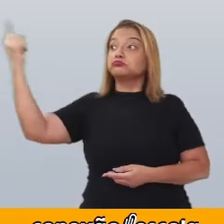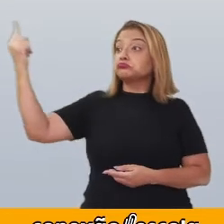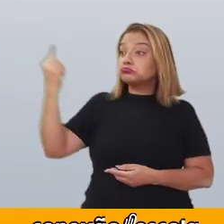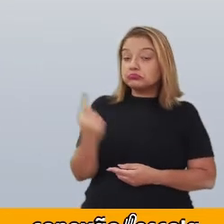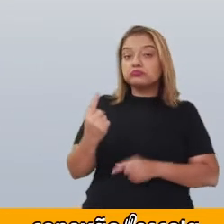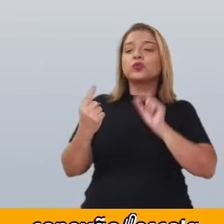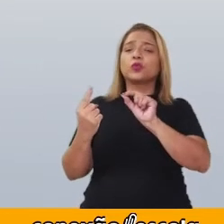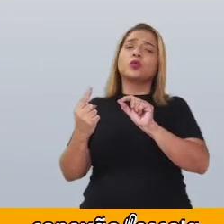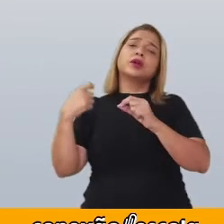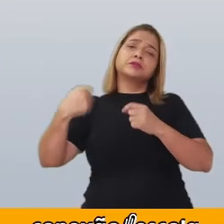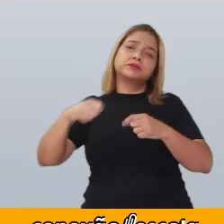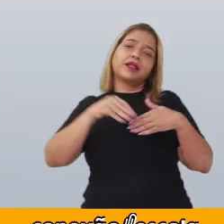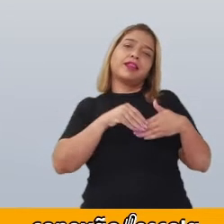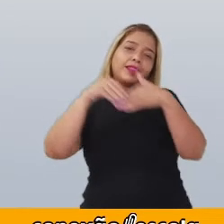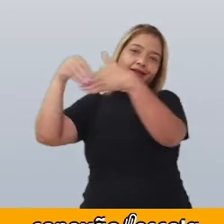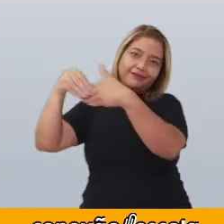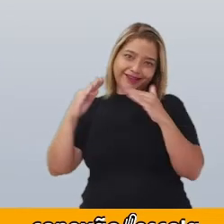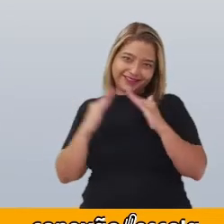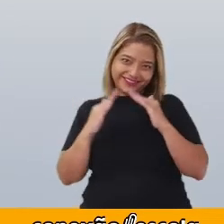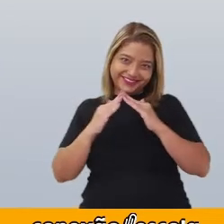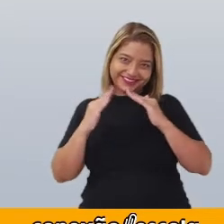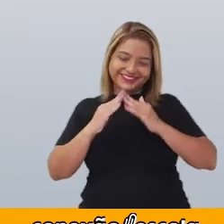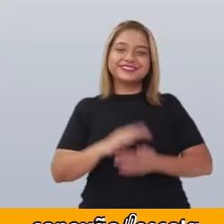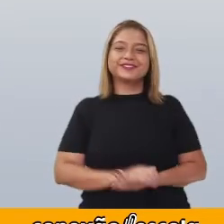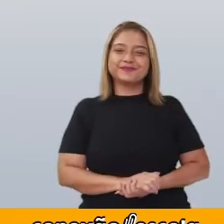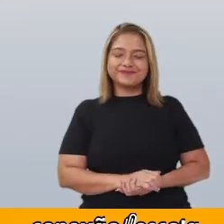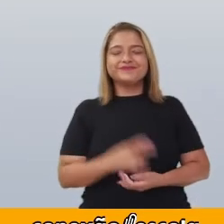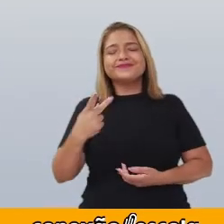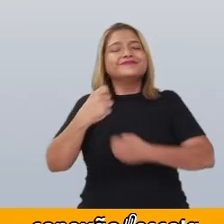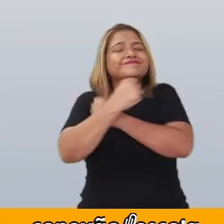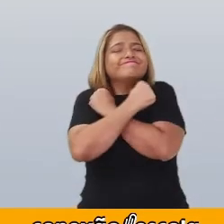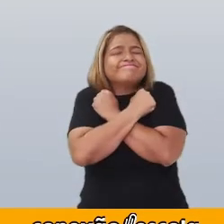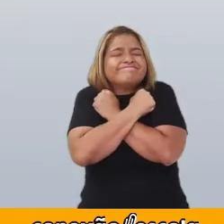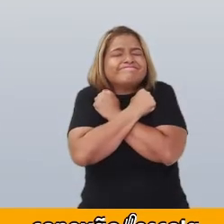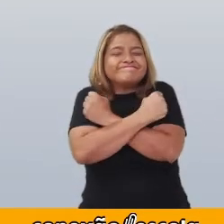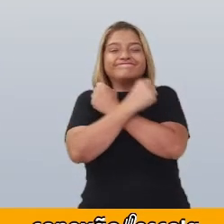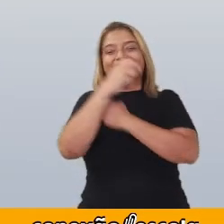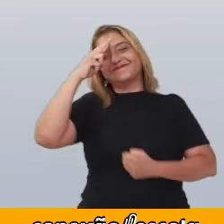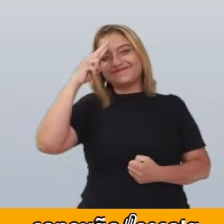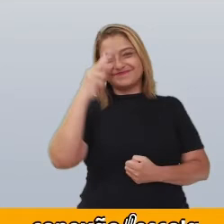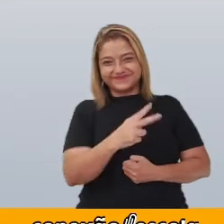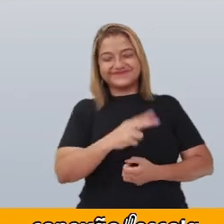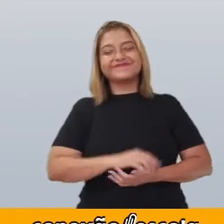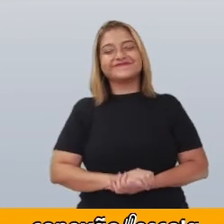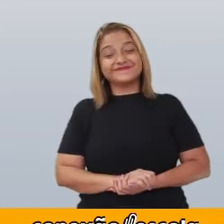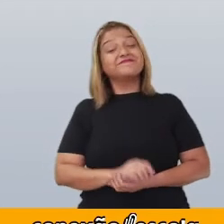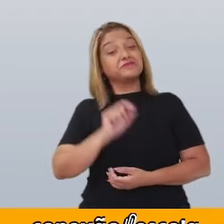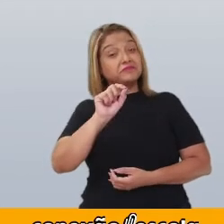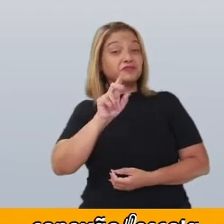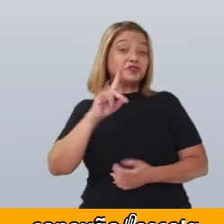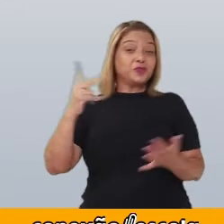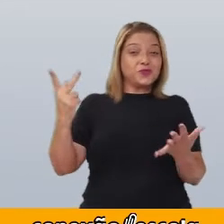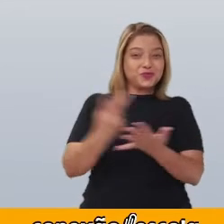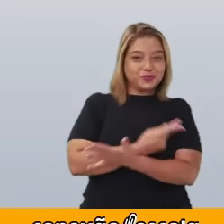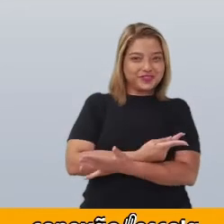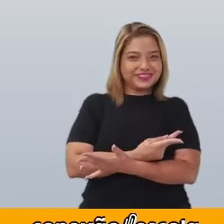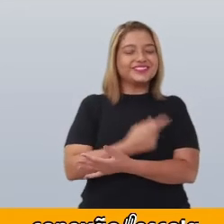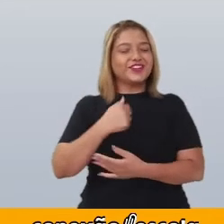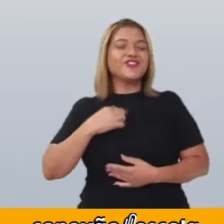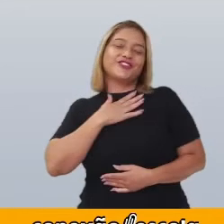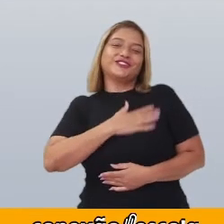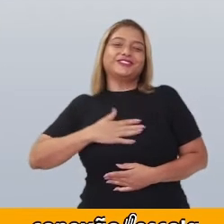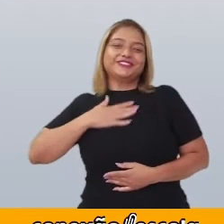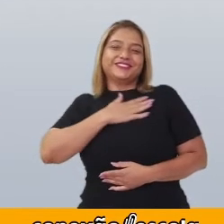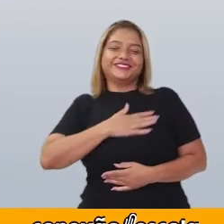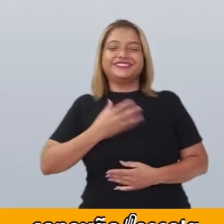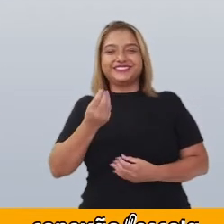chegou para levá-la para casa. Demos um abração. Foi isso que aconteceu. Gostei